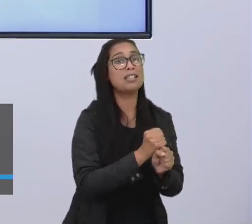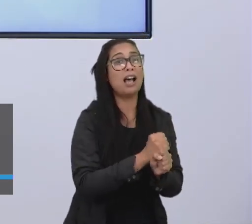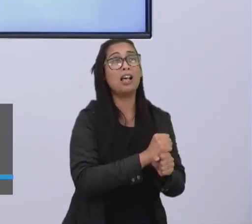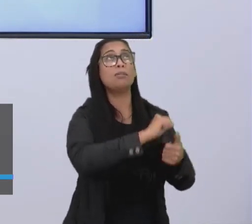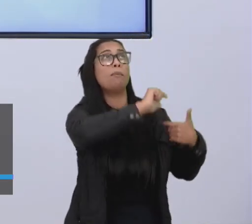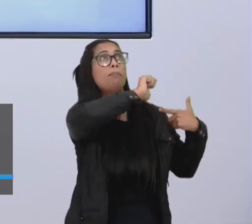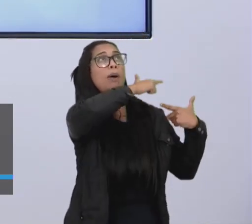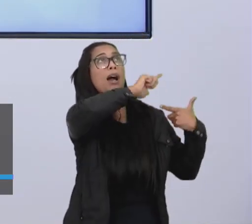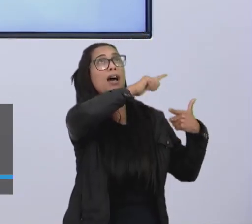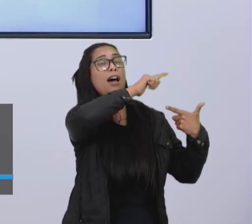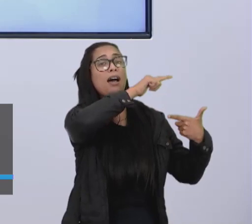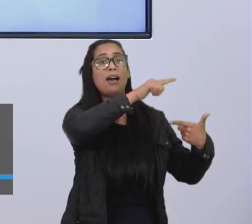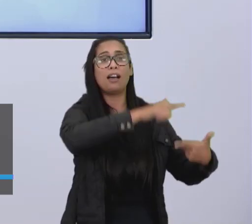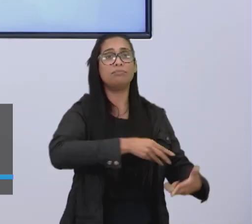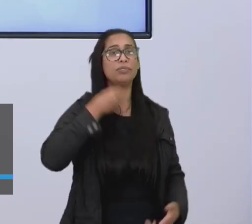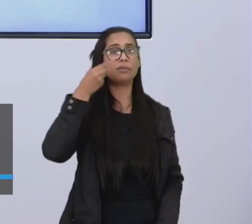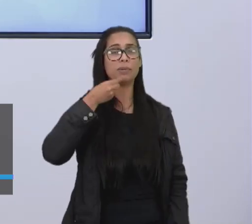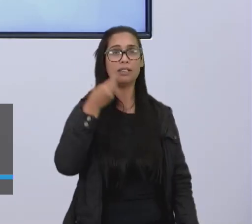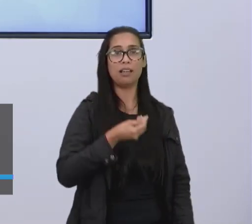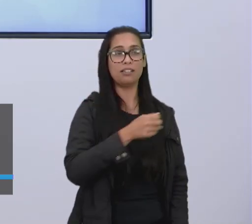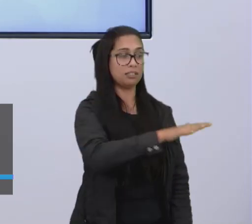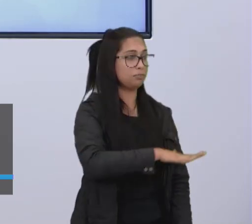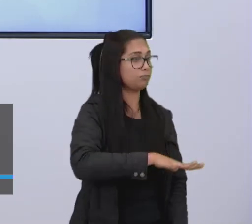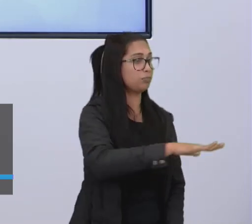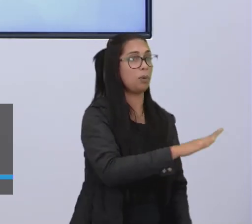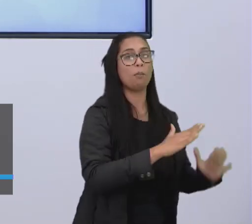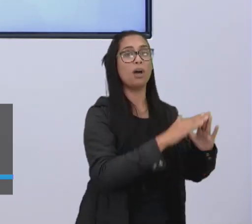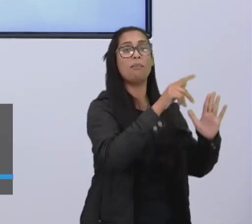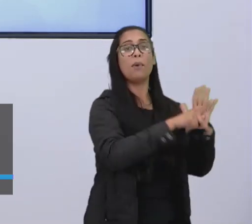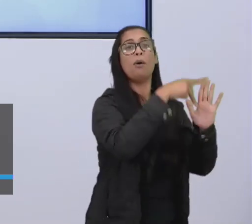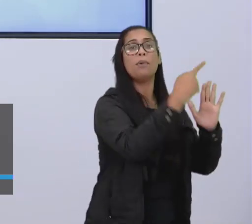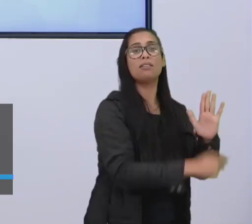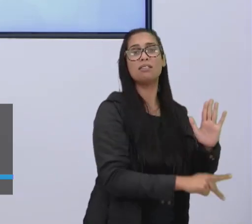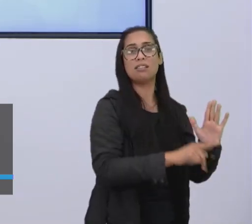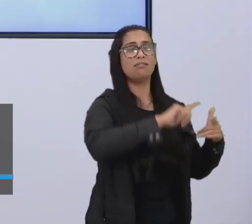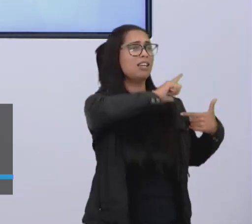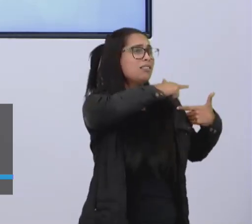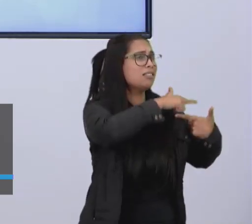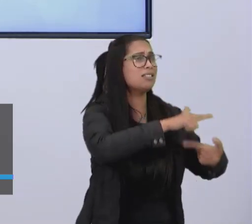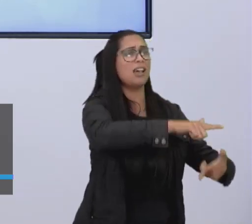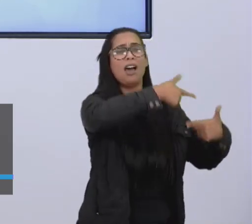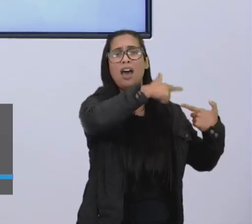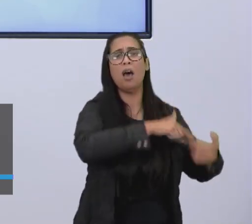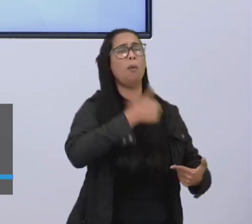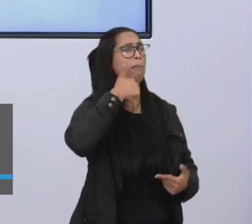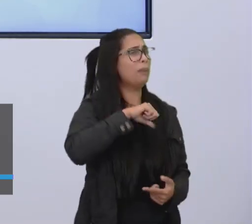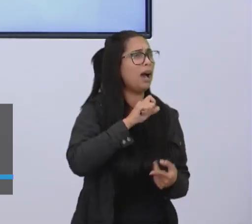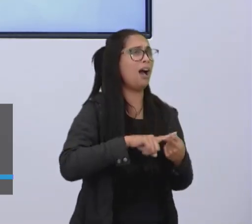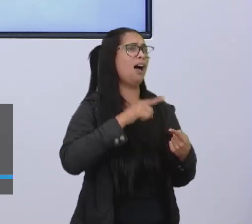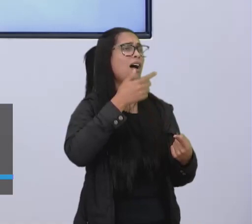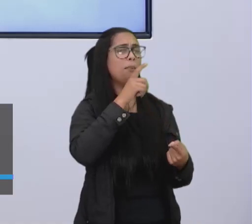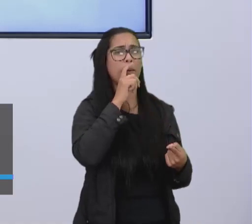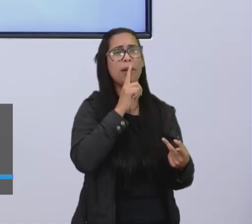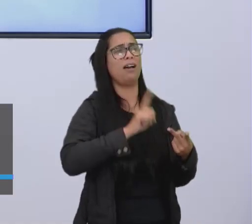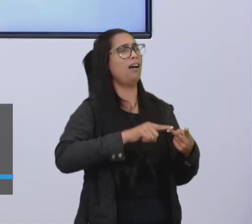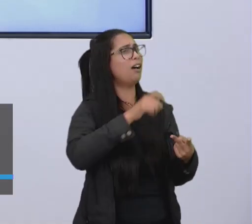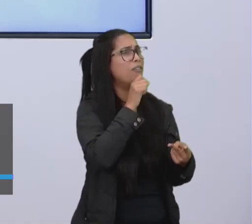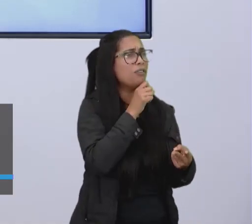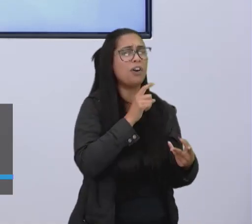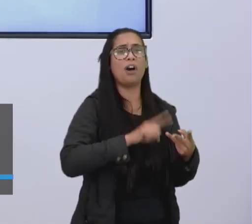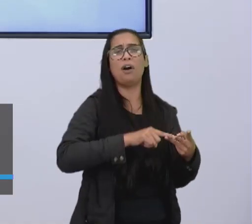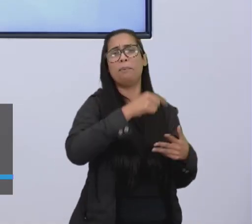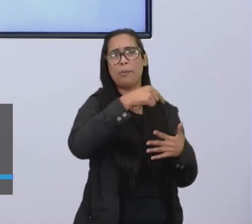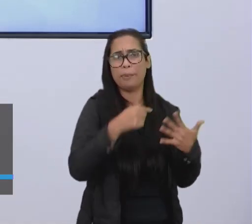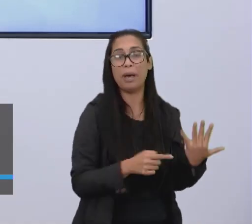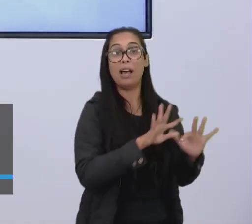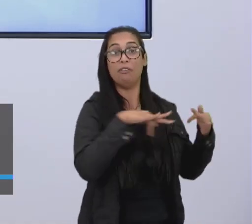ilustrativo. Então, existiam as pessoas que eram tradicionais ali, que, tipo, estavam lá há várias gerações. A mãe, o pai, enfim. A família morou ali.